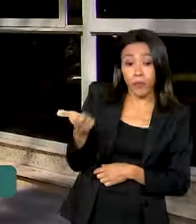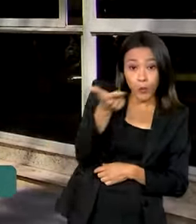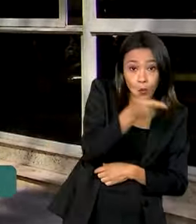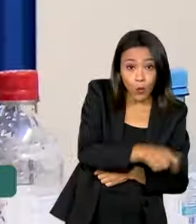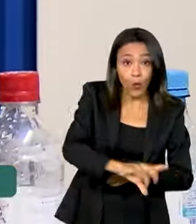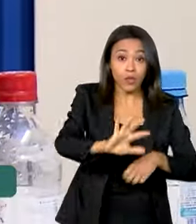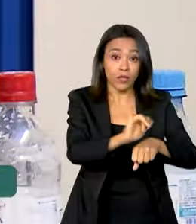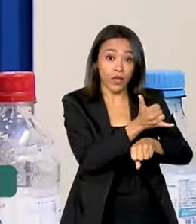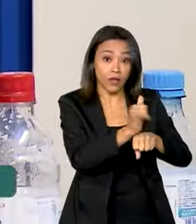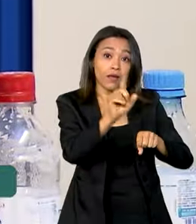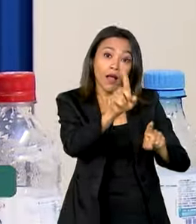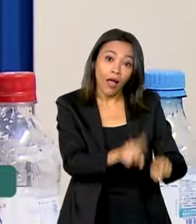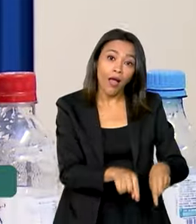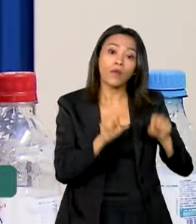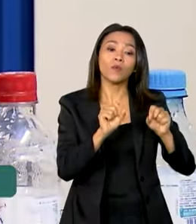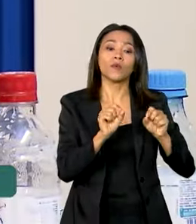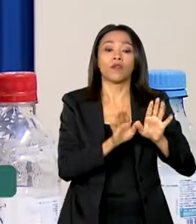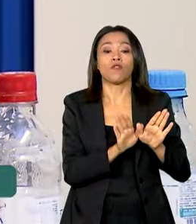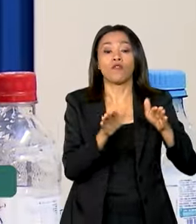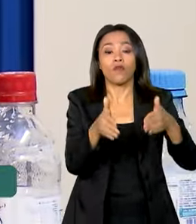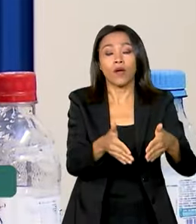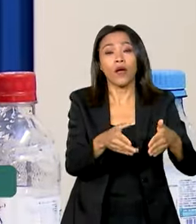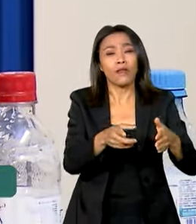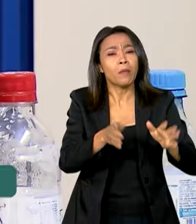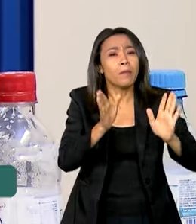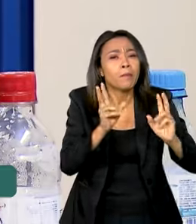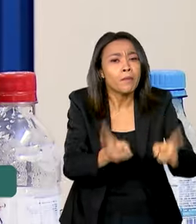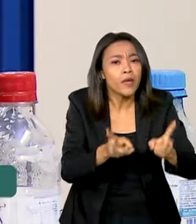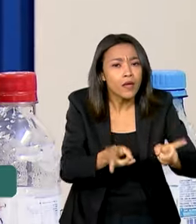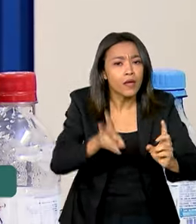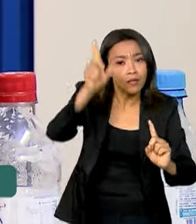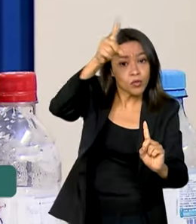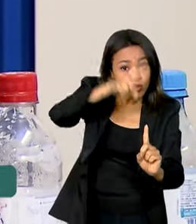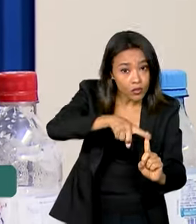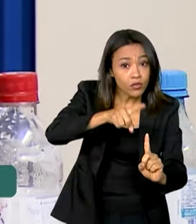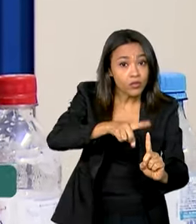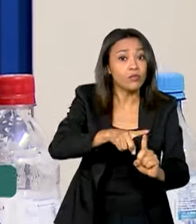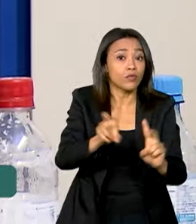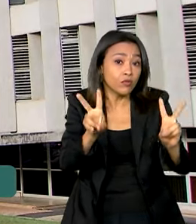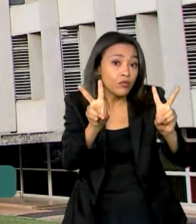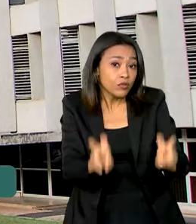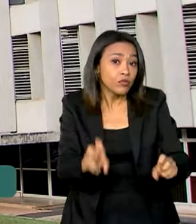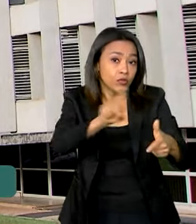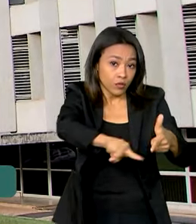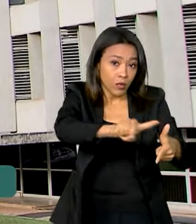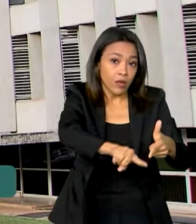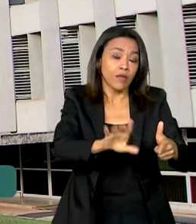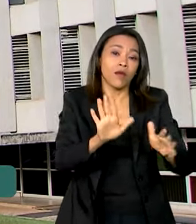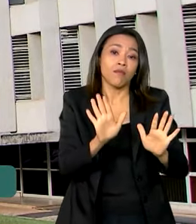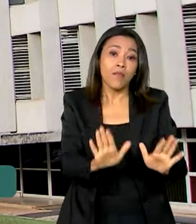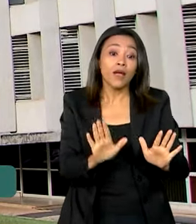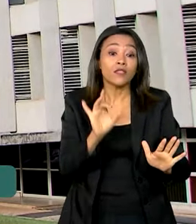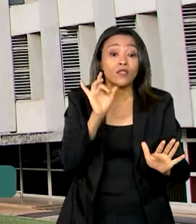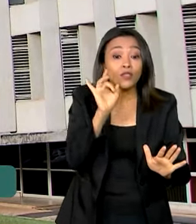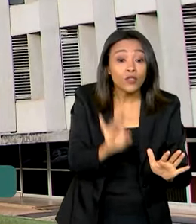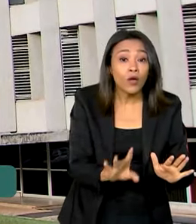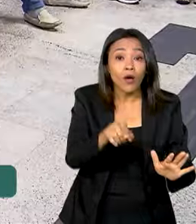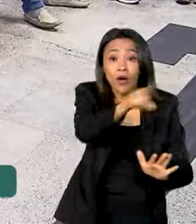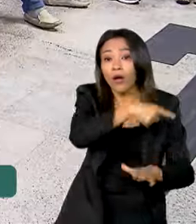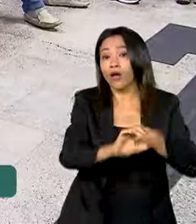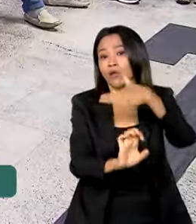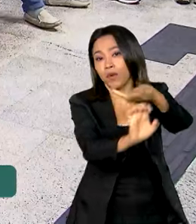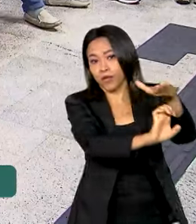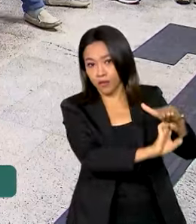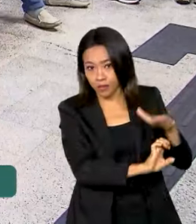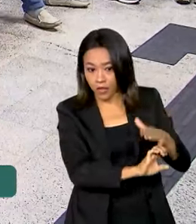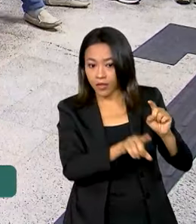soluciona será voltado para o mesmo tipo de resolução pacífica de problemas mas apenas para figuras jurídicas